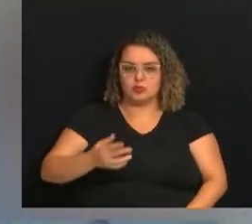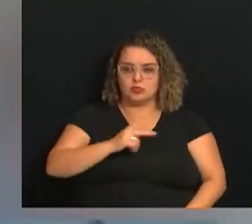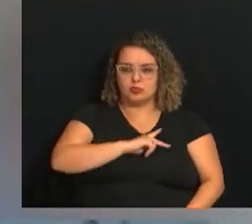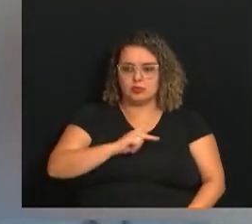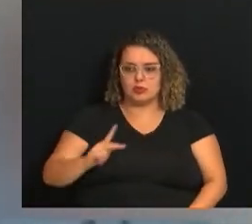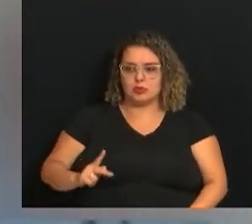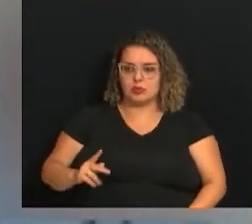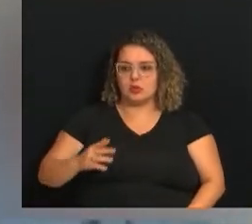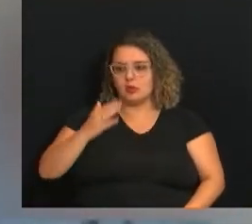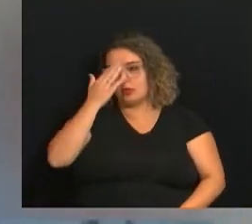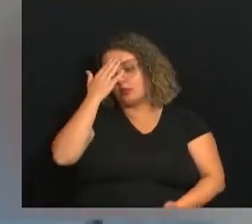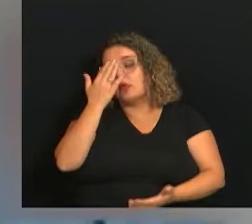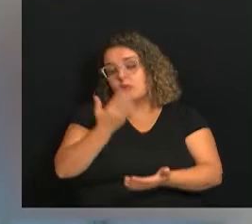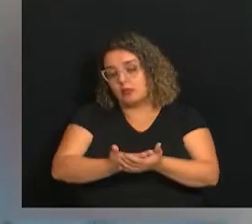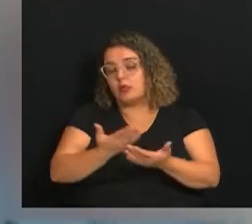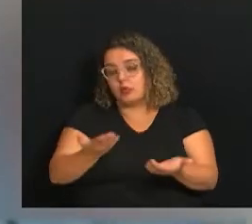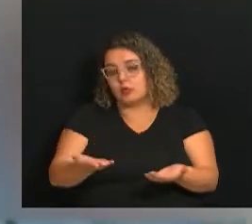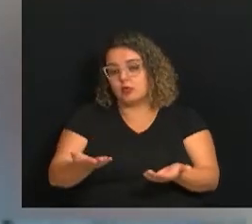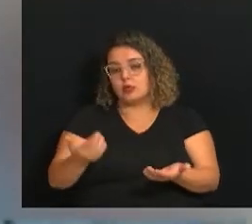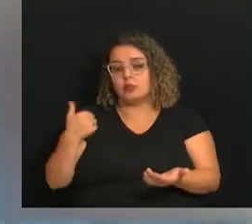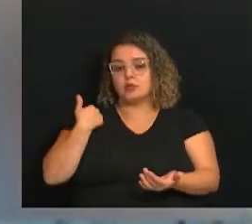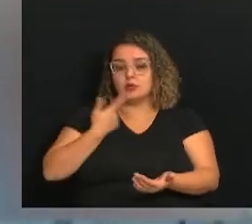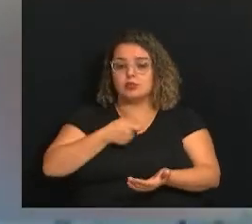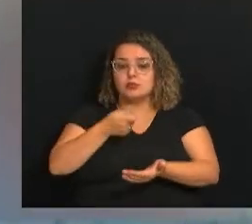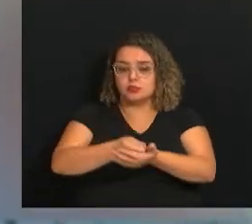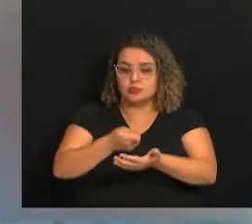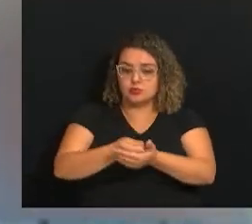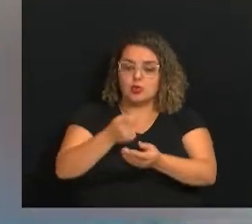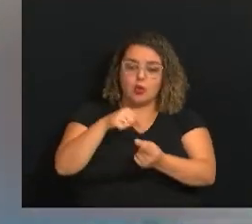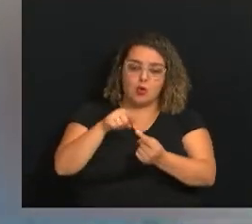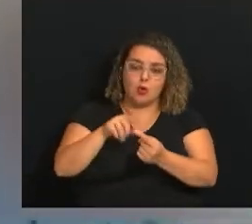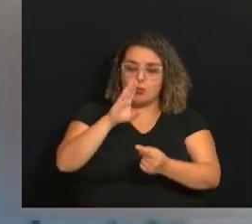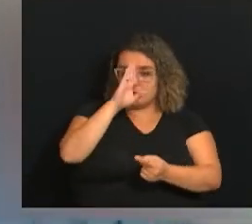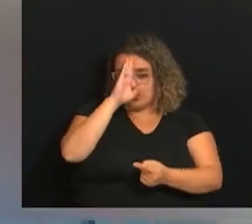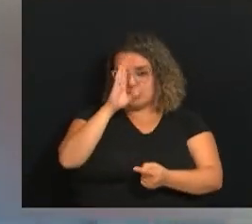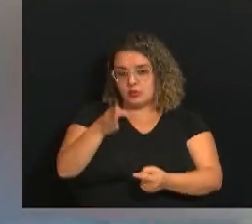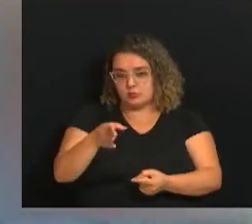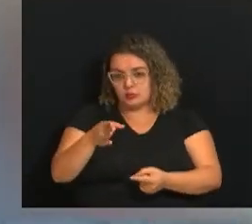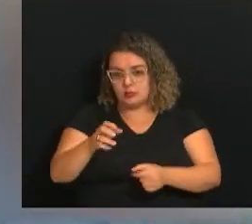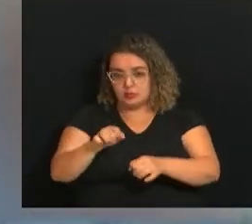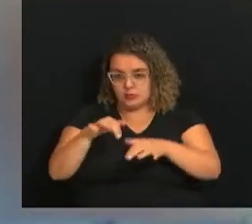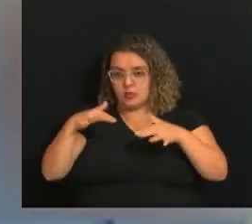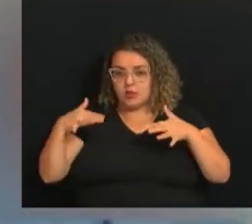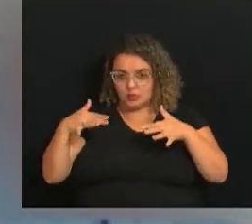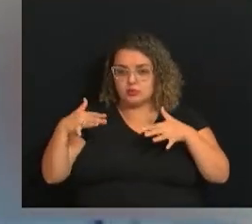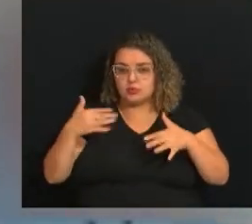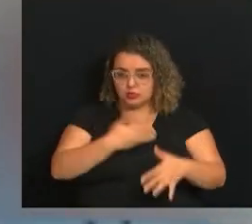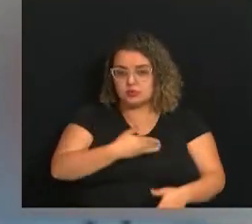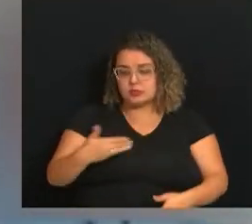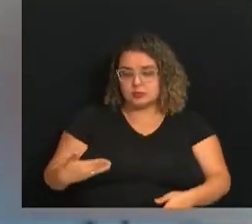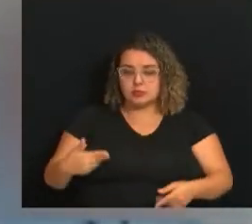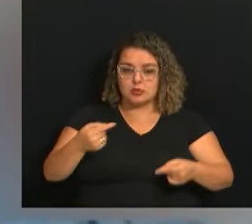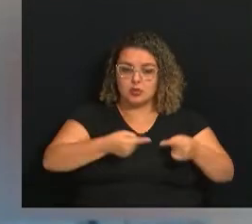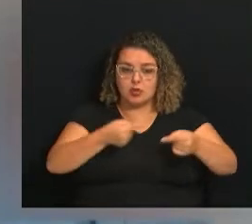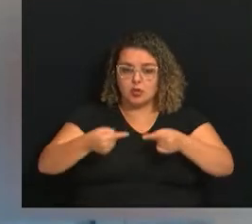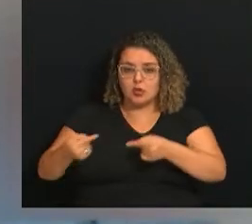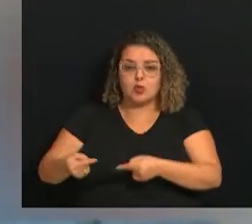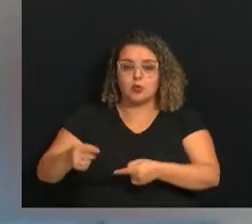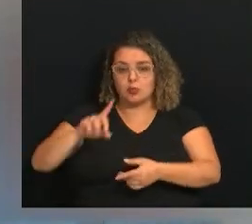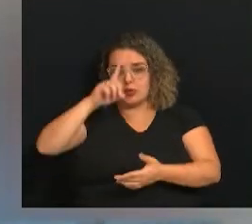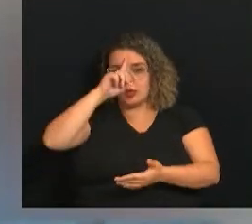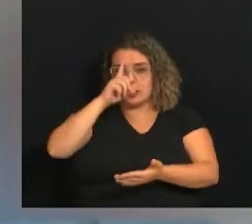creio que nós cumprimos o objetivo principal hoje da audiência pública, que era debater uma